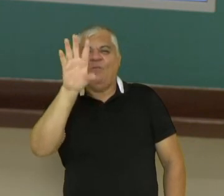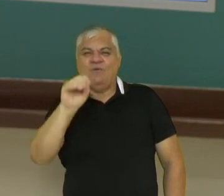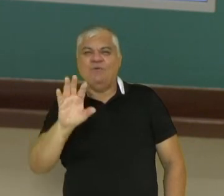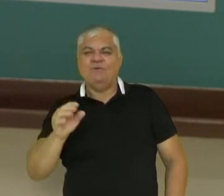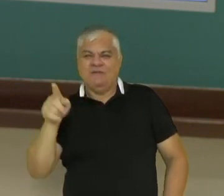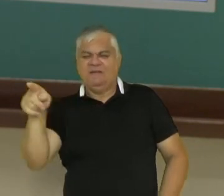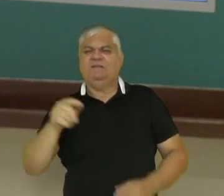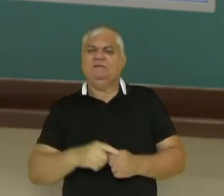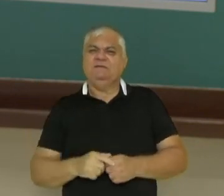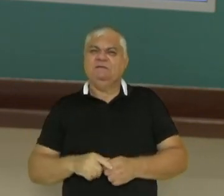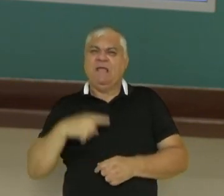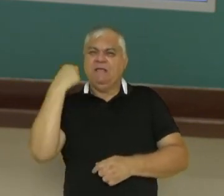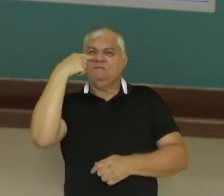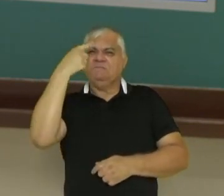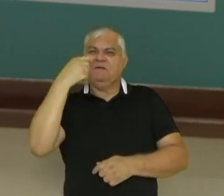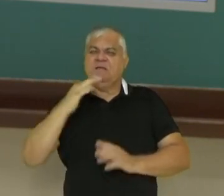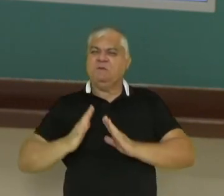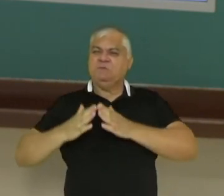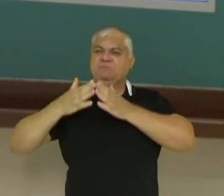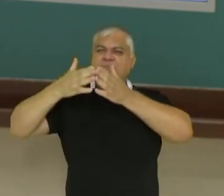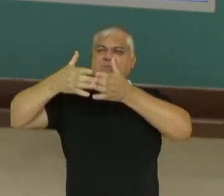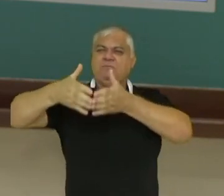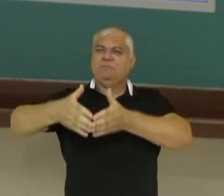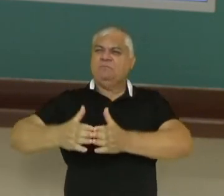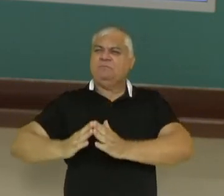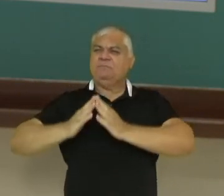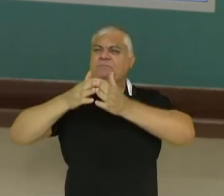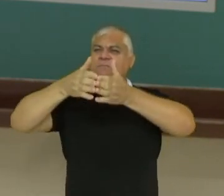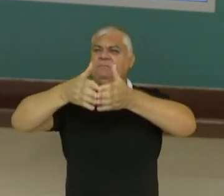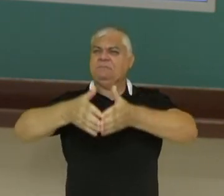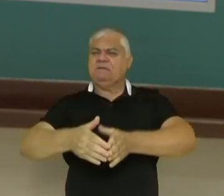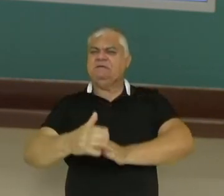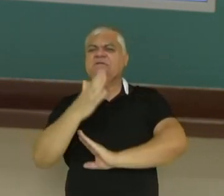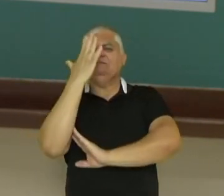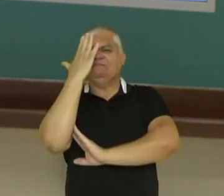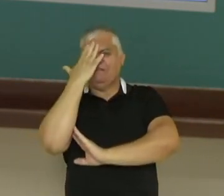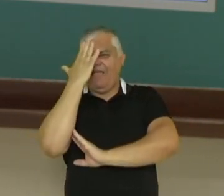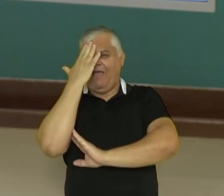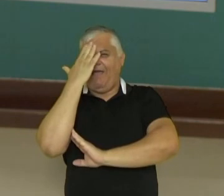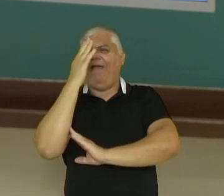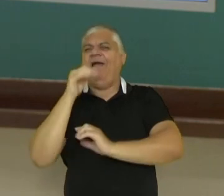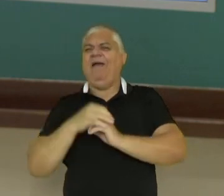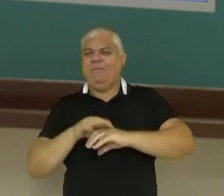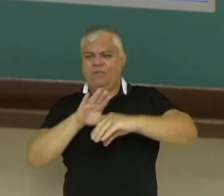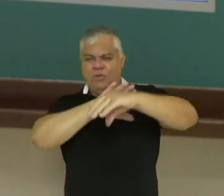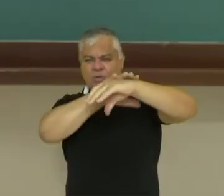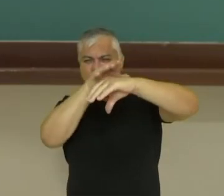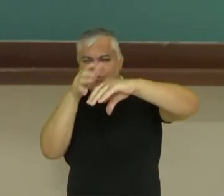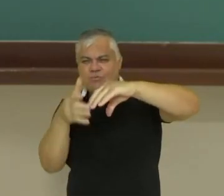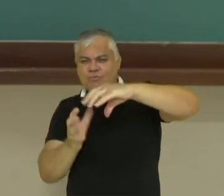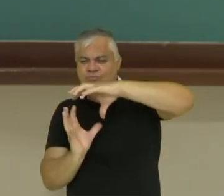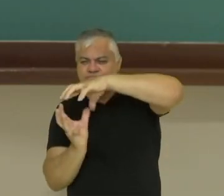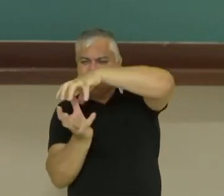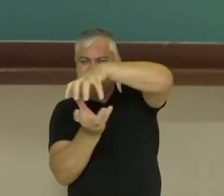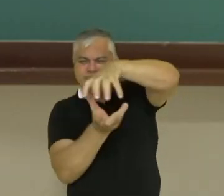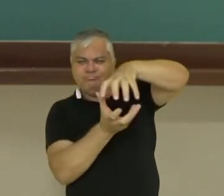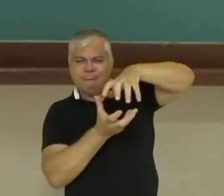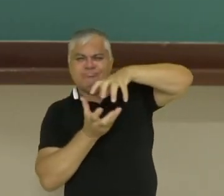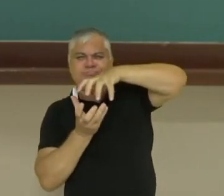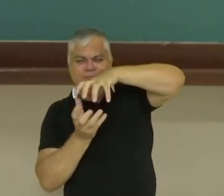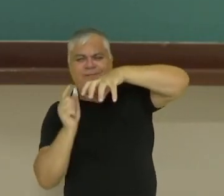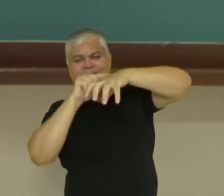navegadores, né? Os grandes navegadores, né? Eles sabiam que a Terra era esférica, eles sabiam, porque afinal o ser humano já navega há mais de 3.000